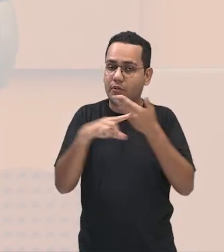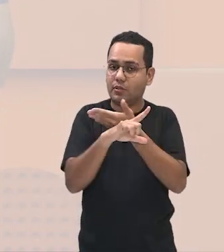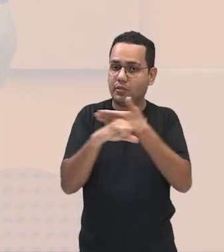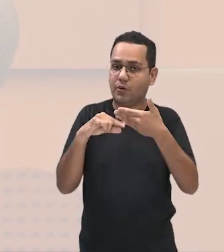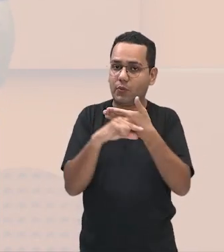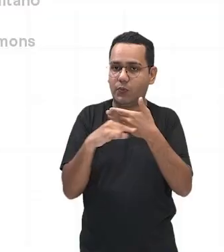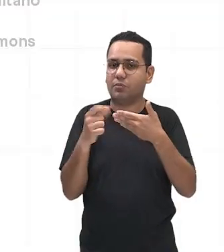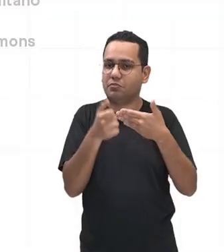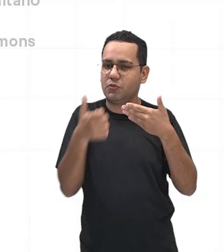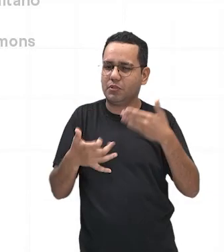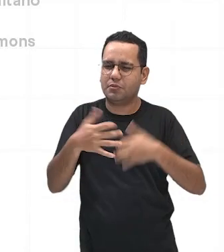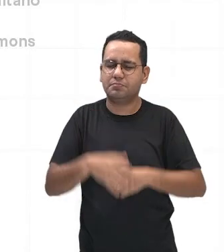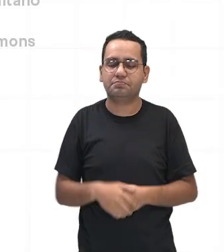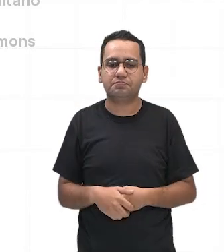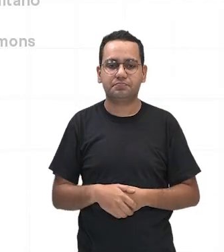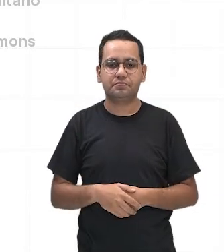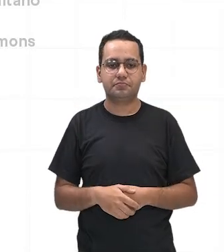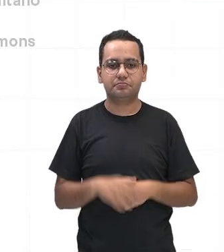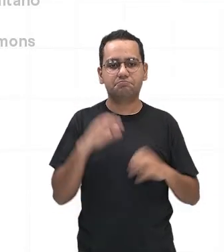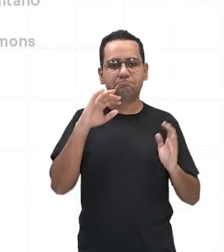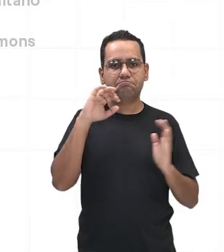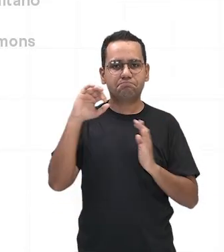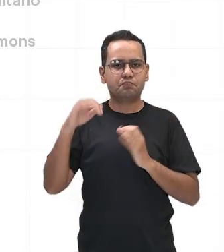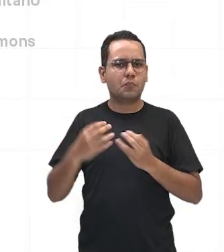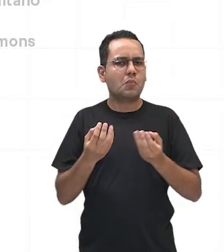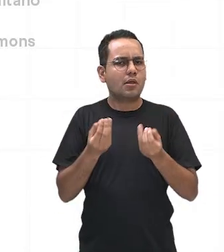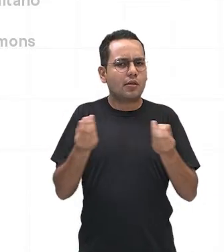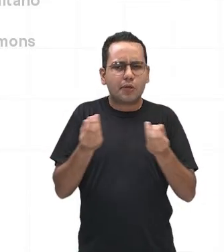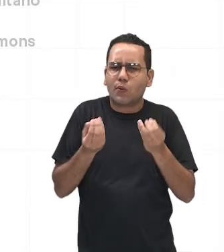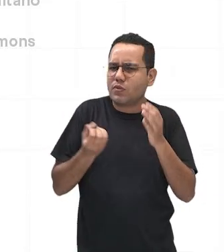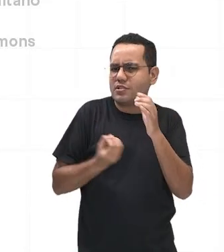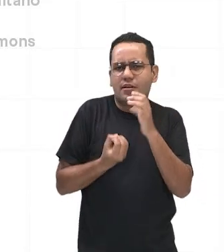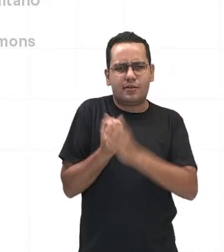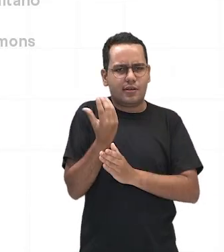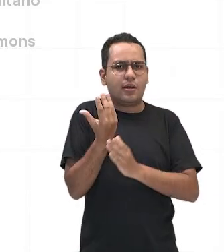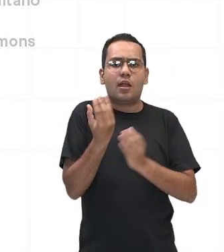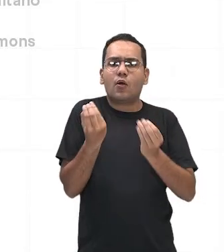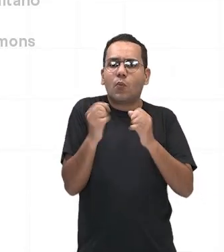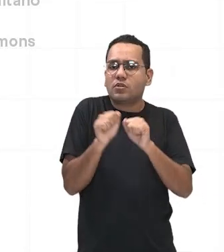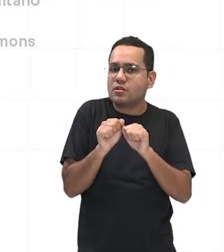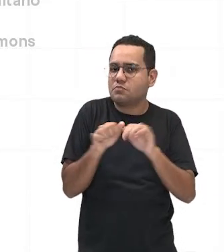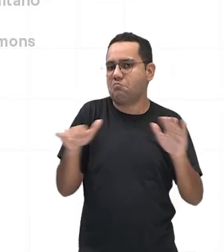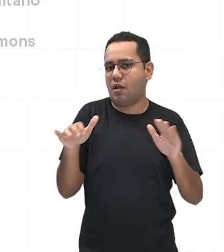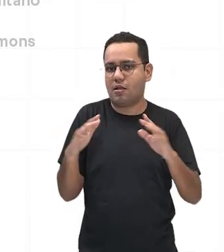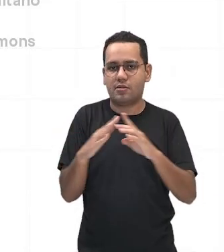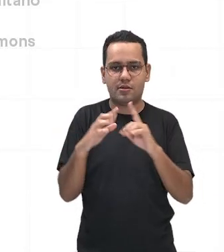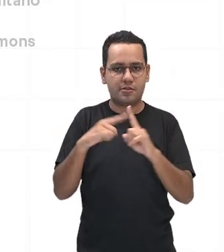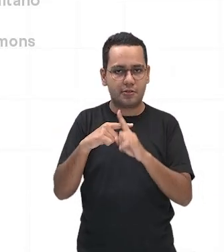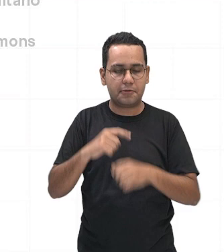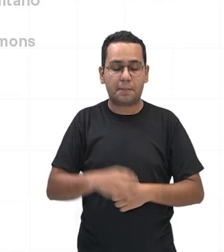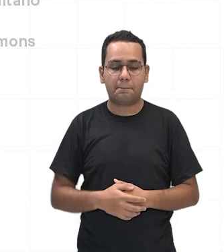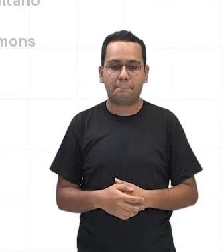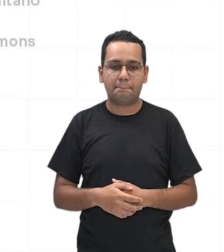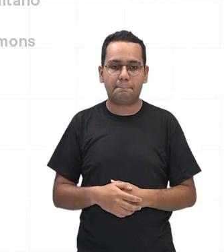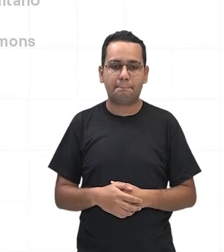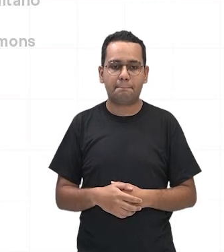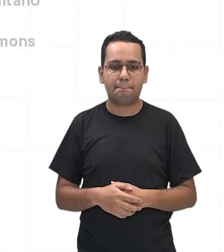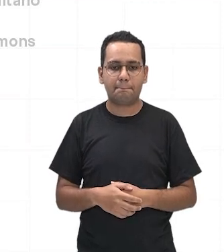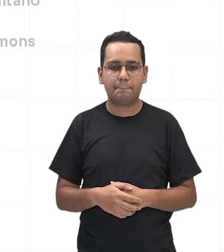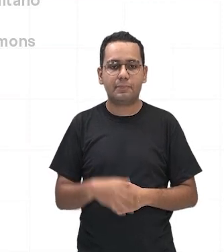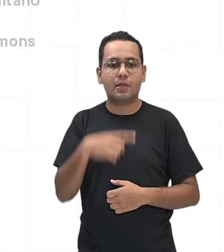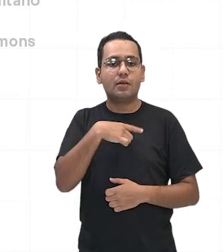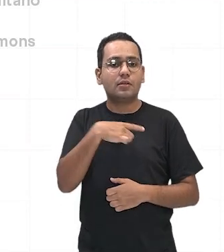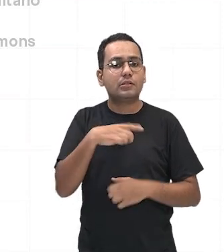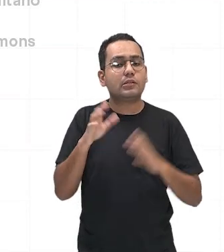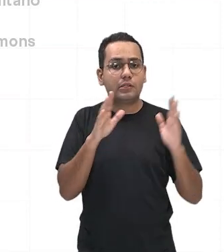gente. Acompanha comigo, então, como é que nasce essa igreja, né? Como que nasce, então, a igreja? Nascida, então, nos quadros do Império Romano,